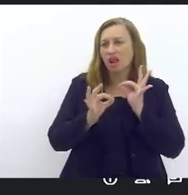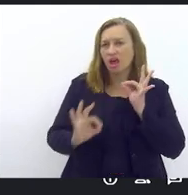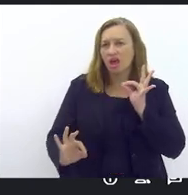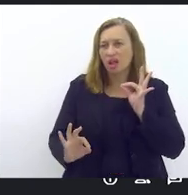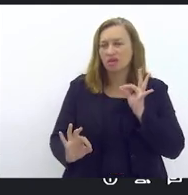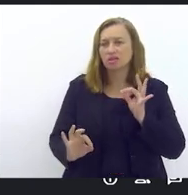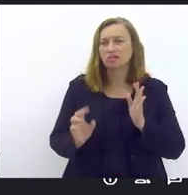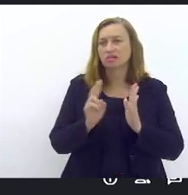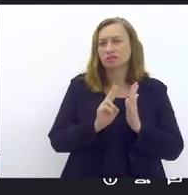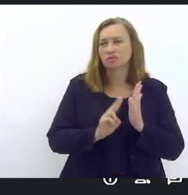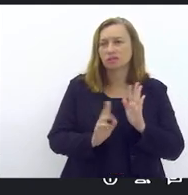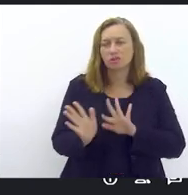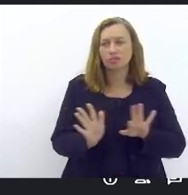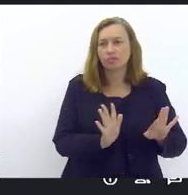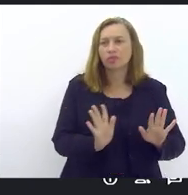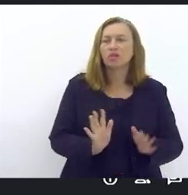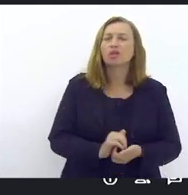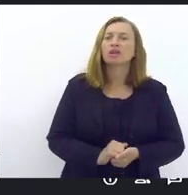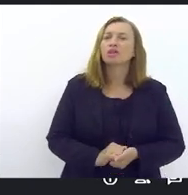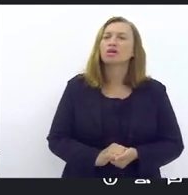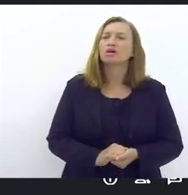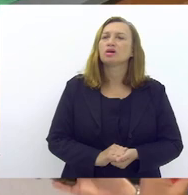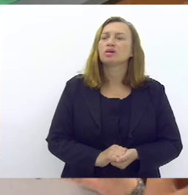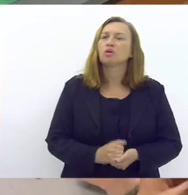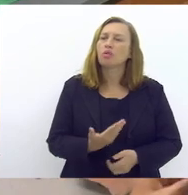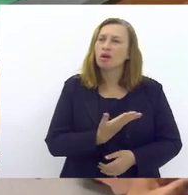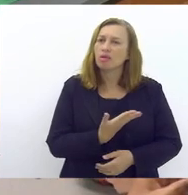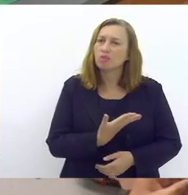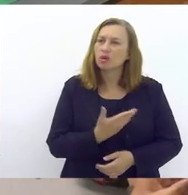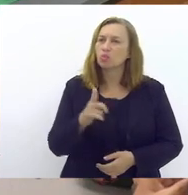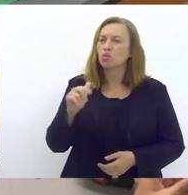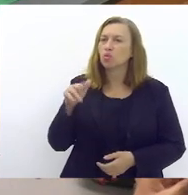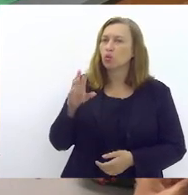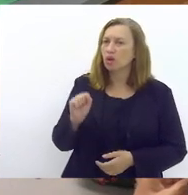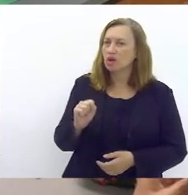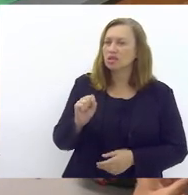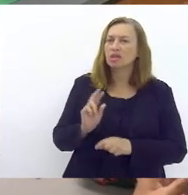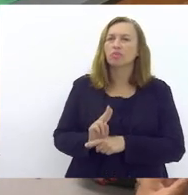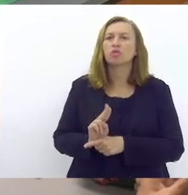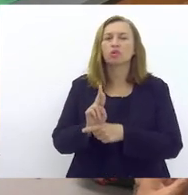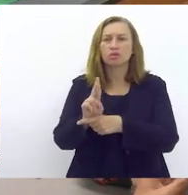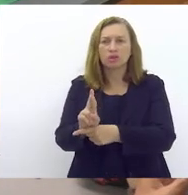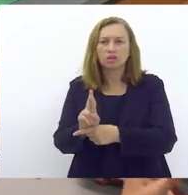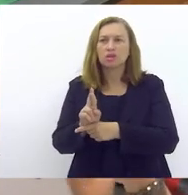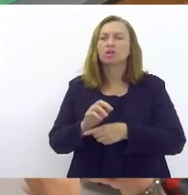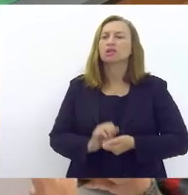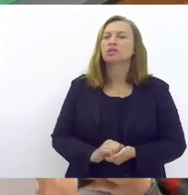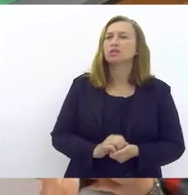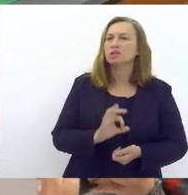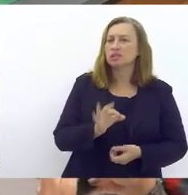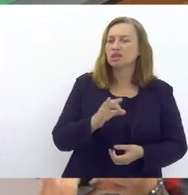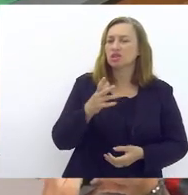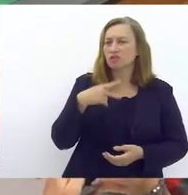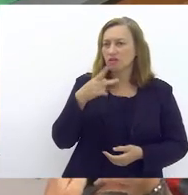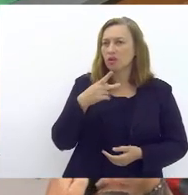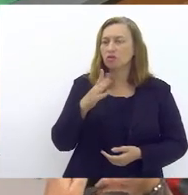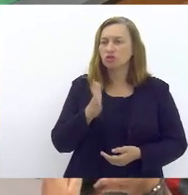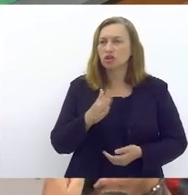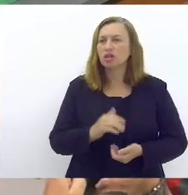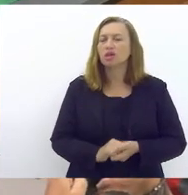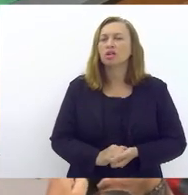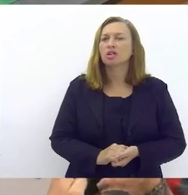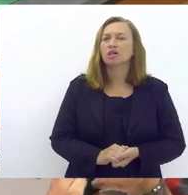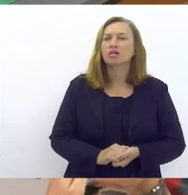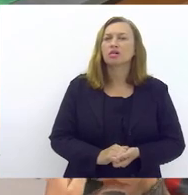questão jurídica, que o companheiro Lucas, que é procurador, promotor, de fato, não lembro exatamente agora, eu acho que ele